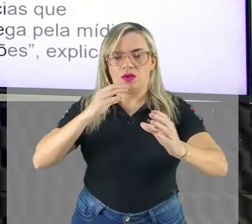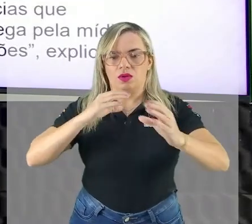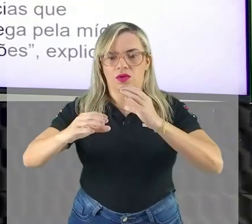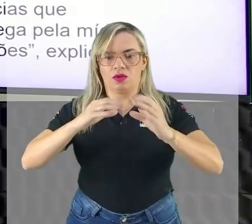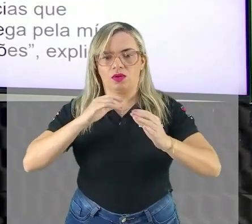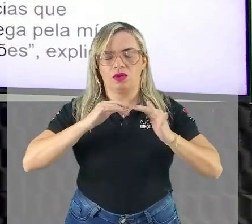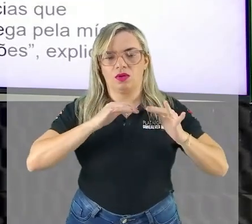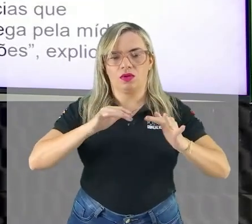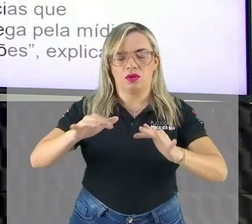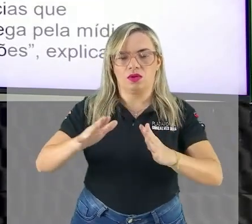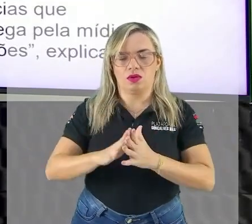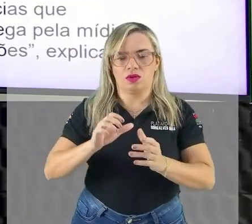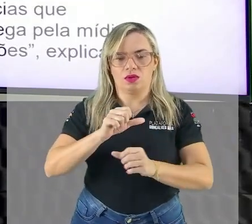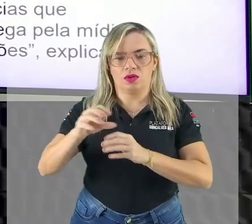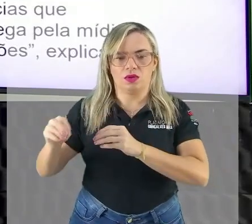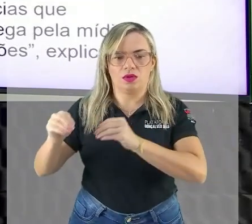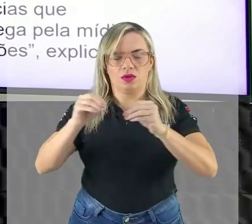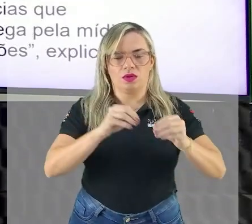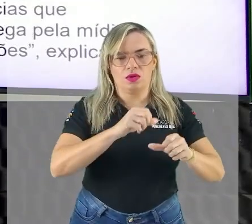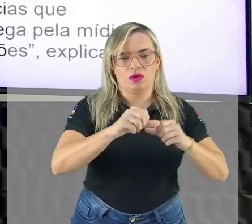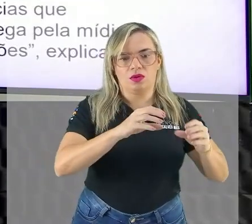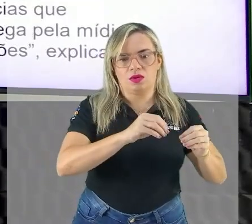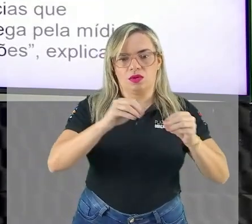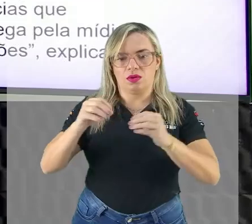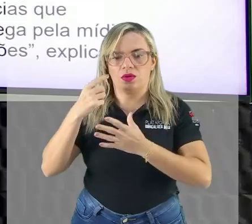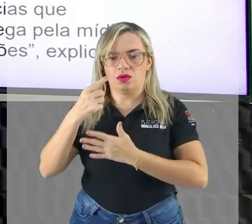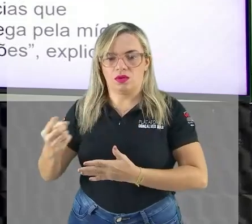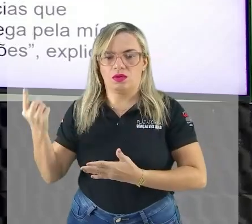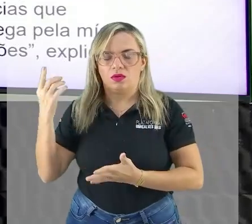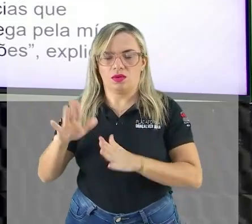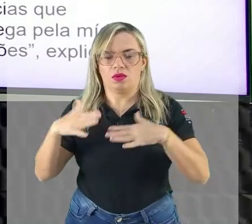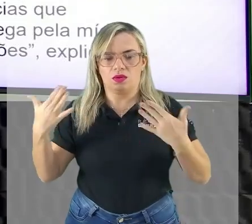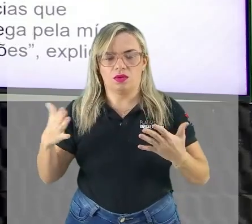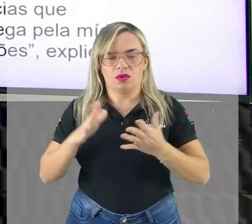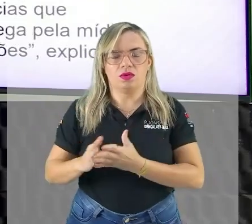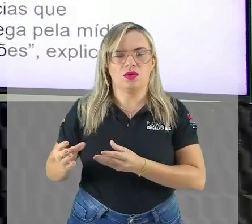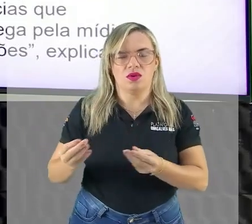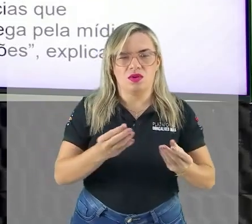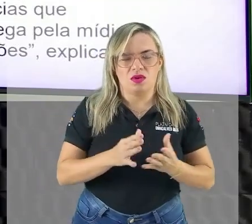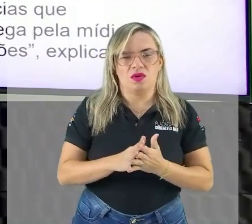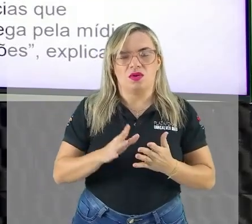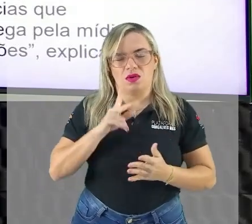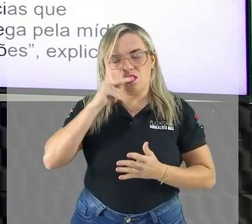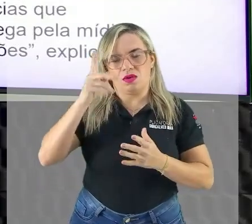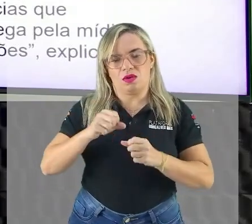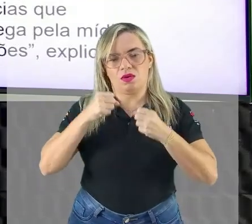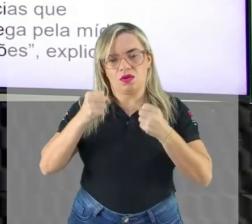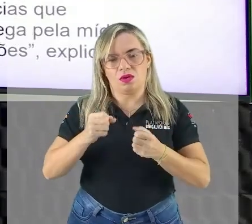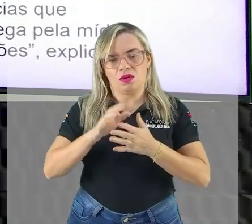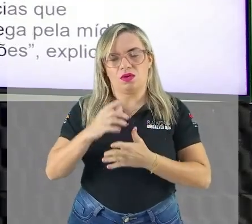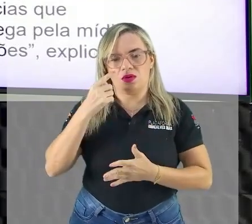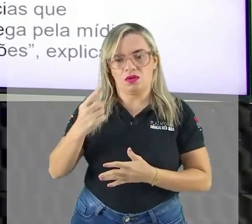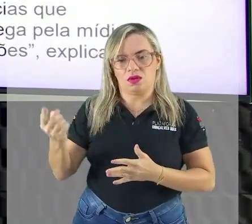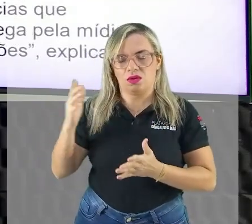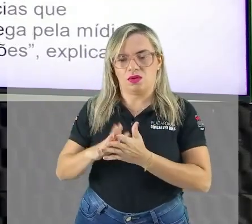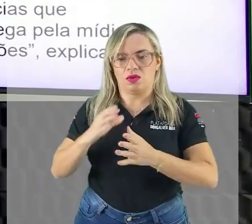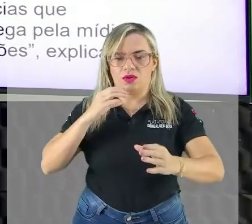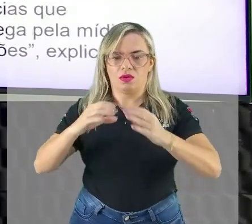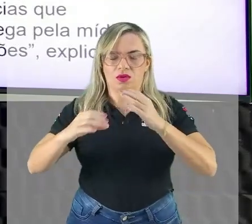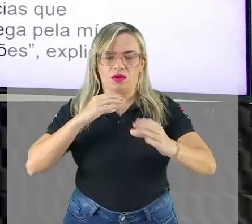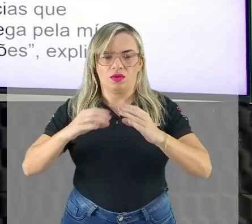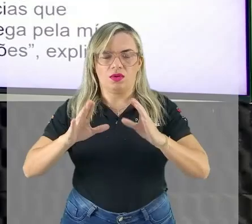nos fluxos migratórios? Então, a gente vai ver que é algo, assim, muito forte, né? Porque a questão da migração, do